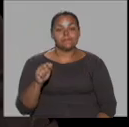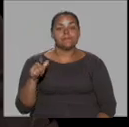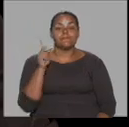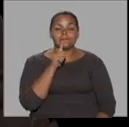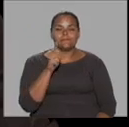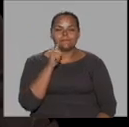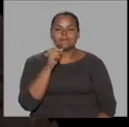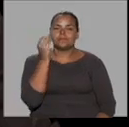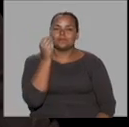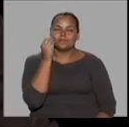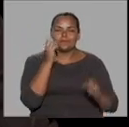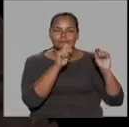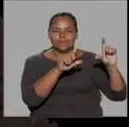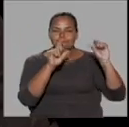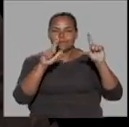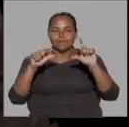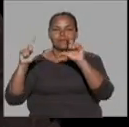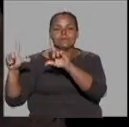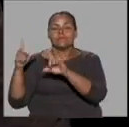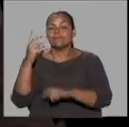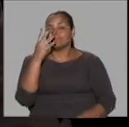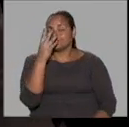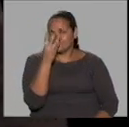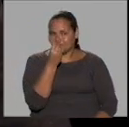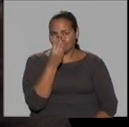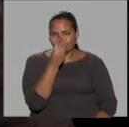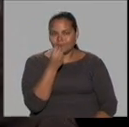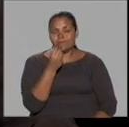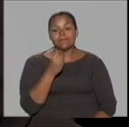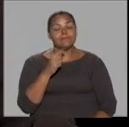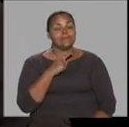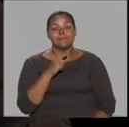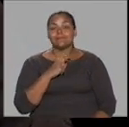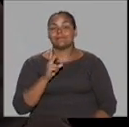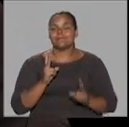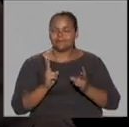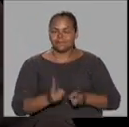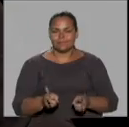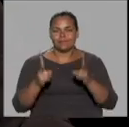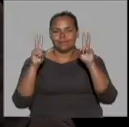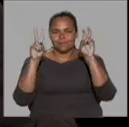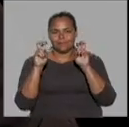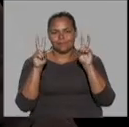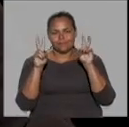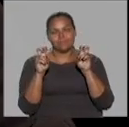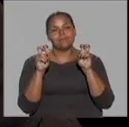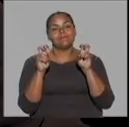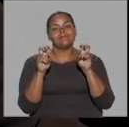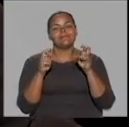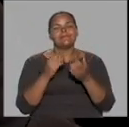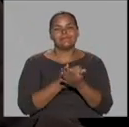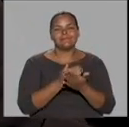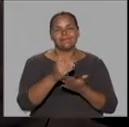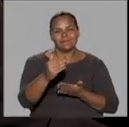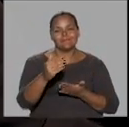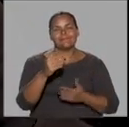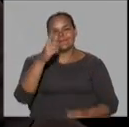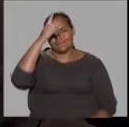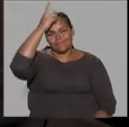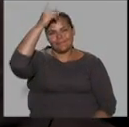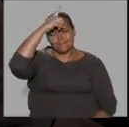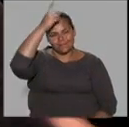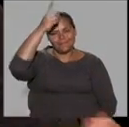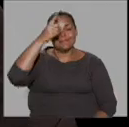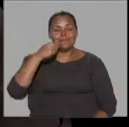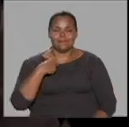conseguiu fazer uma exposição dessas fotos. E aí sempre teve esse assunto, né? A gente sempre teve, começamos a ter essa